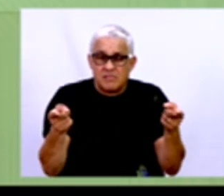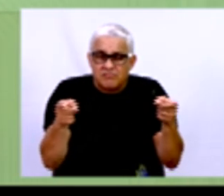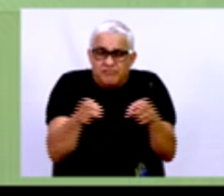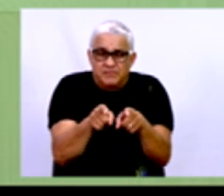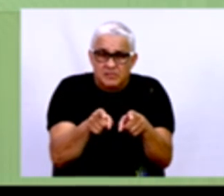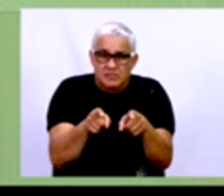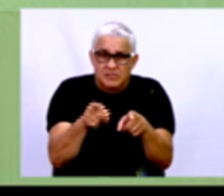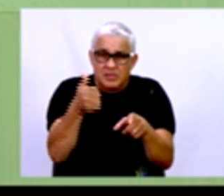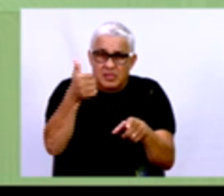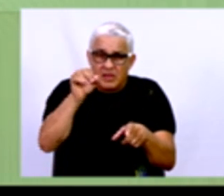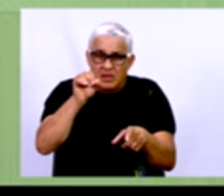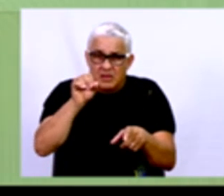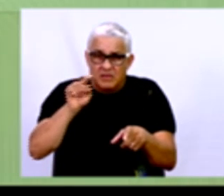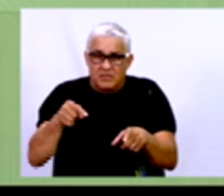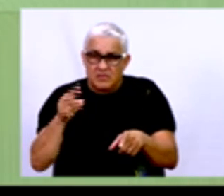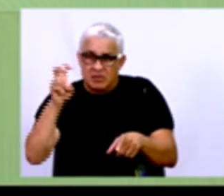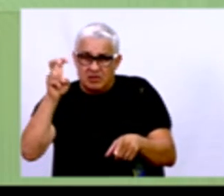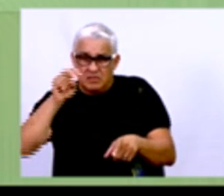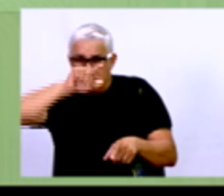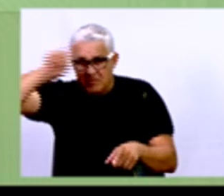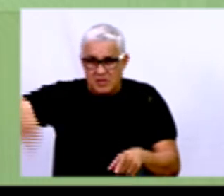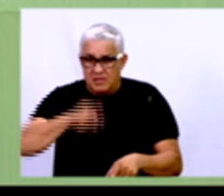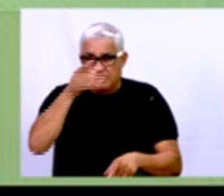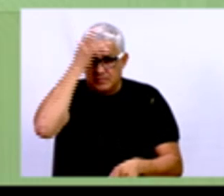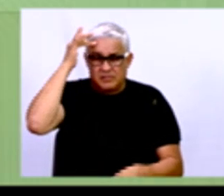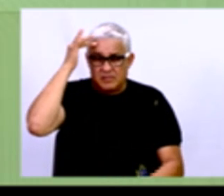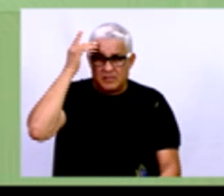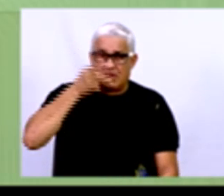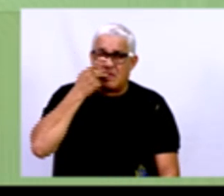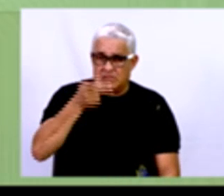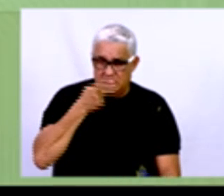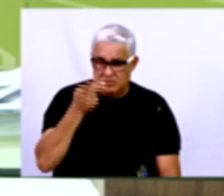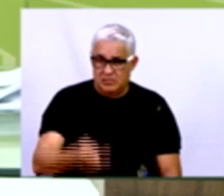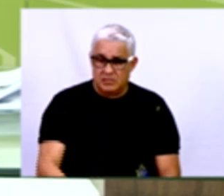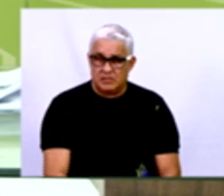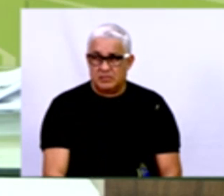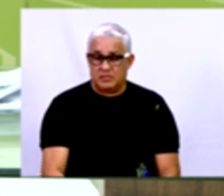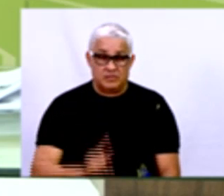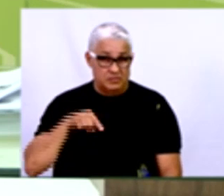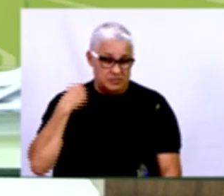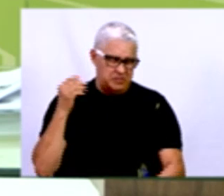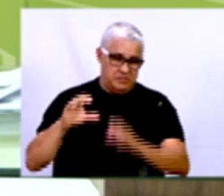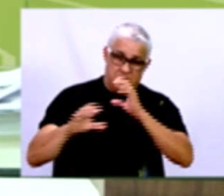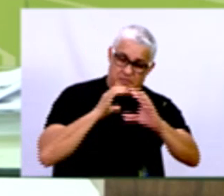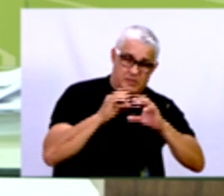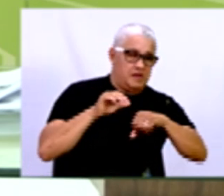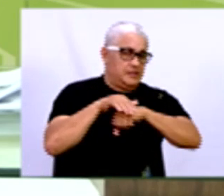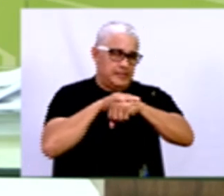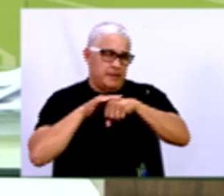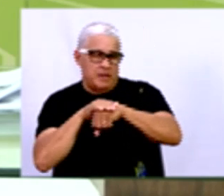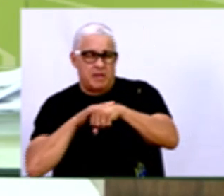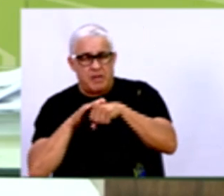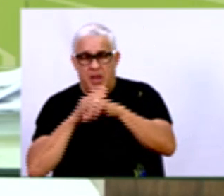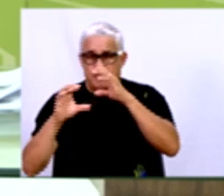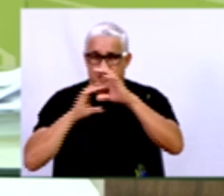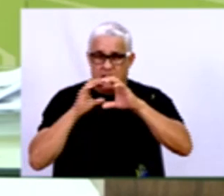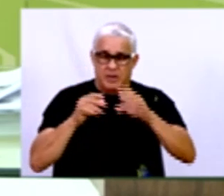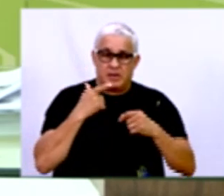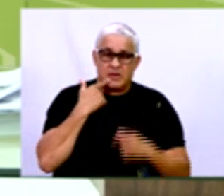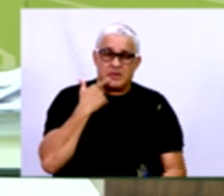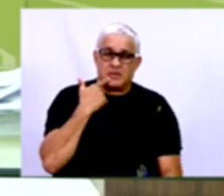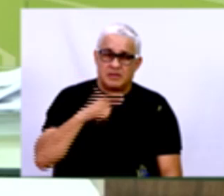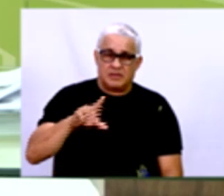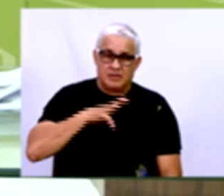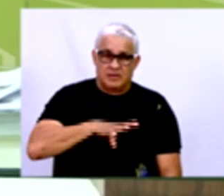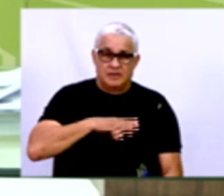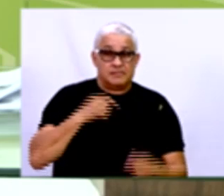10,5 milhões de falantes. Então, quando nós conversamos, falamos sobre essa questão da língua portuguesa,